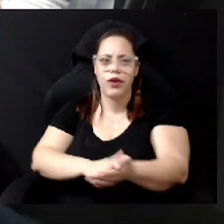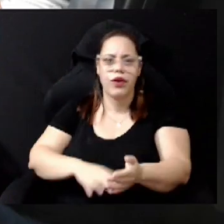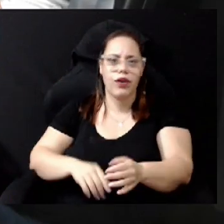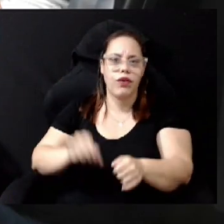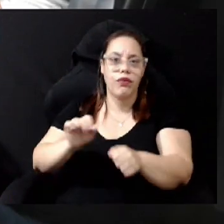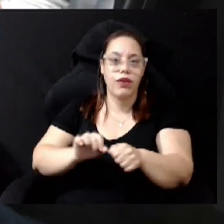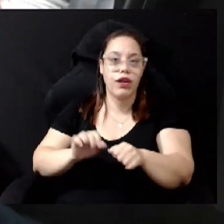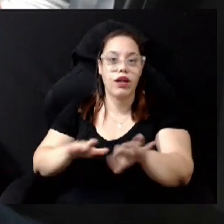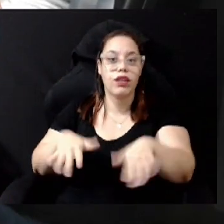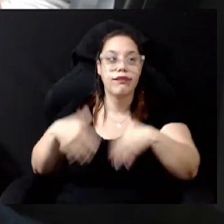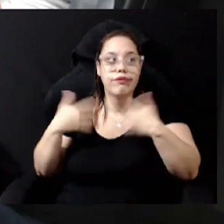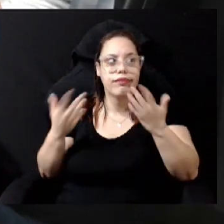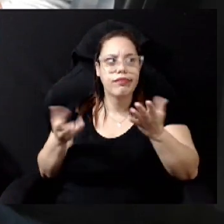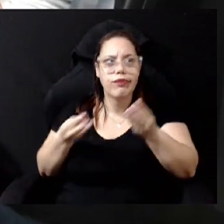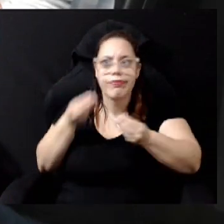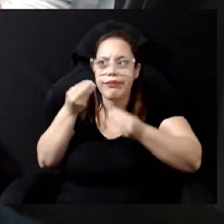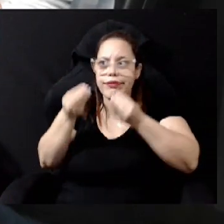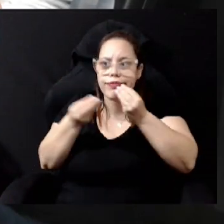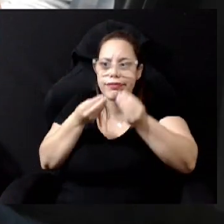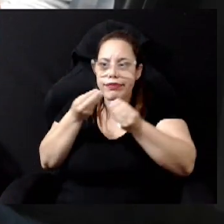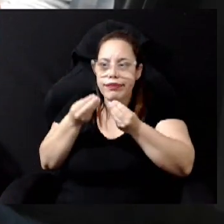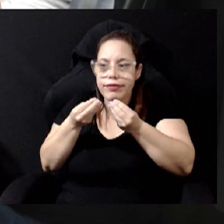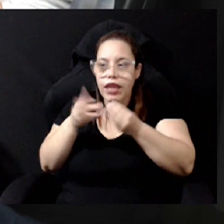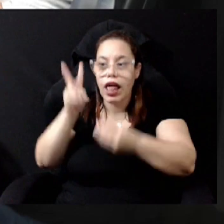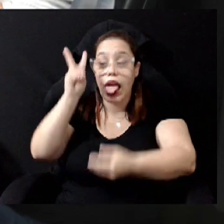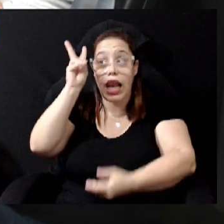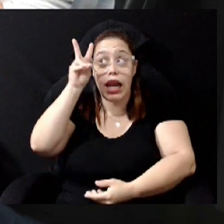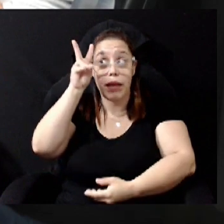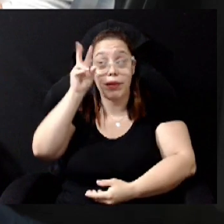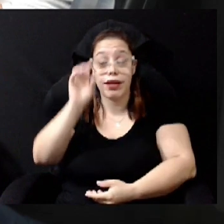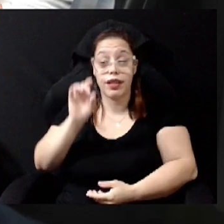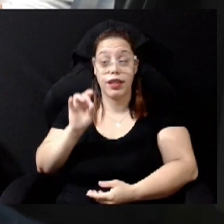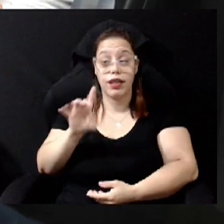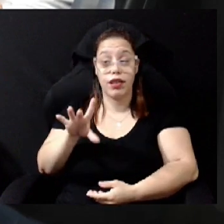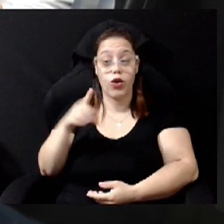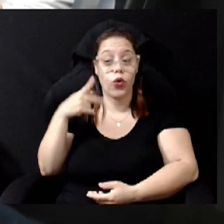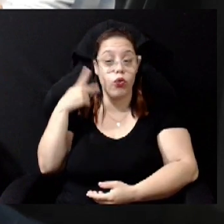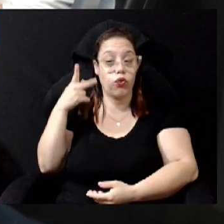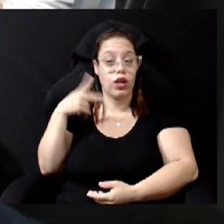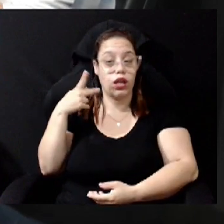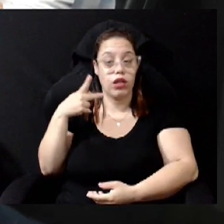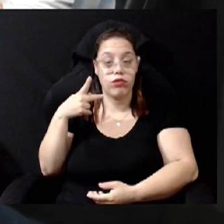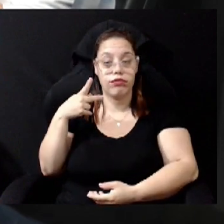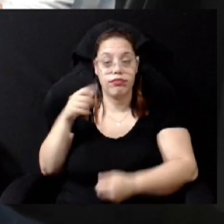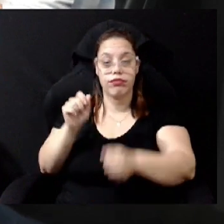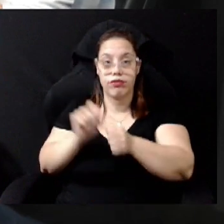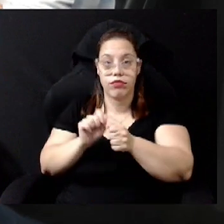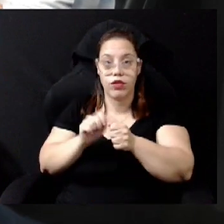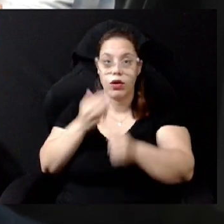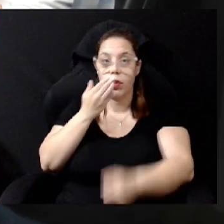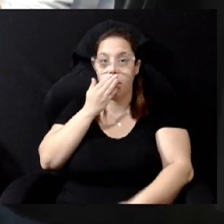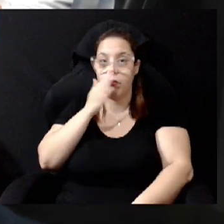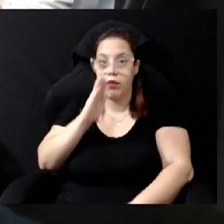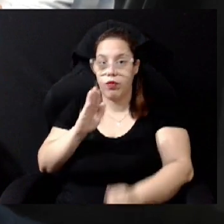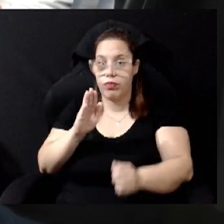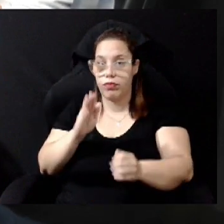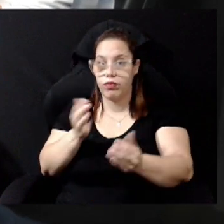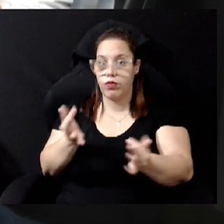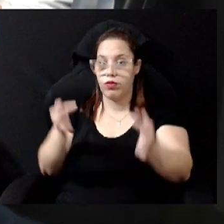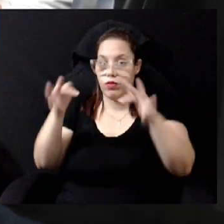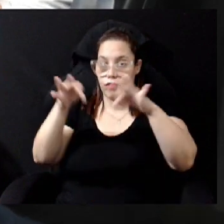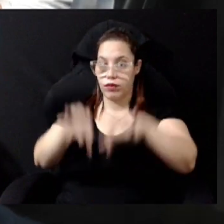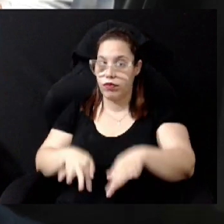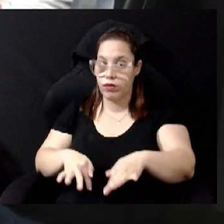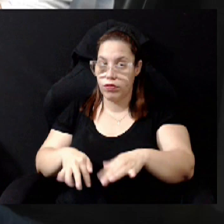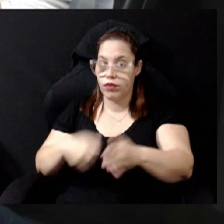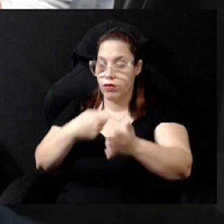que é essa questão de lembrar que o vereador, ele faz o pedido, mas quem finaliza, quem tem a caneta no